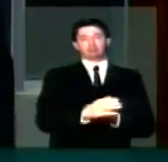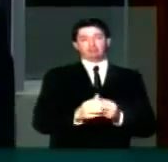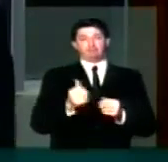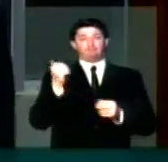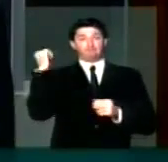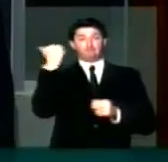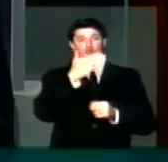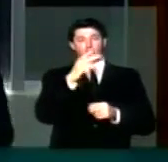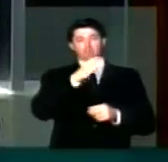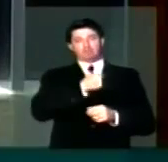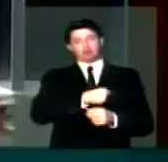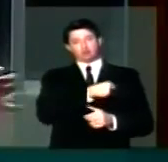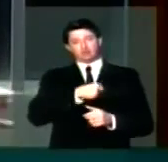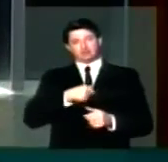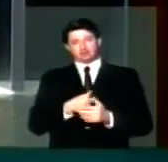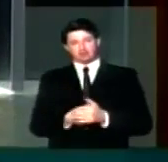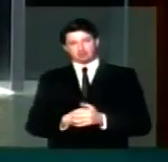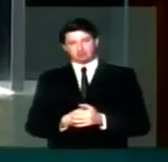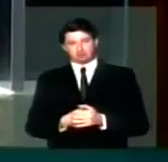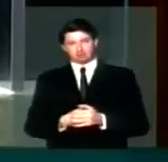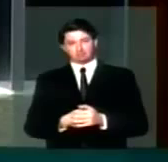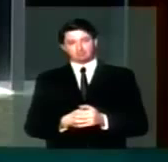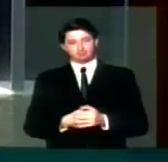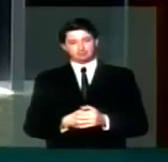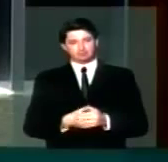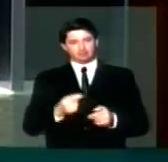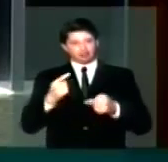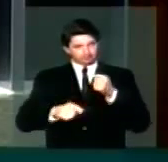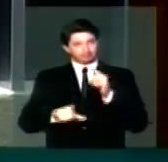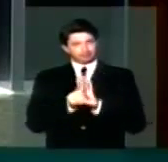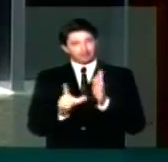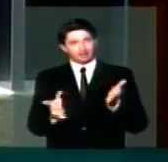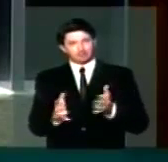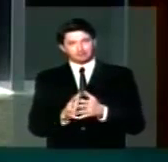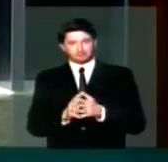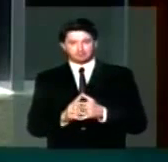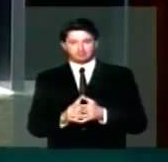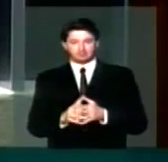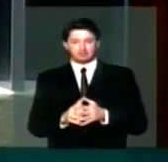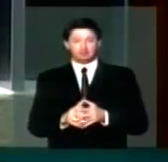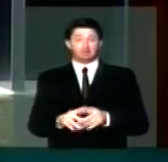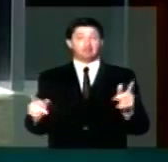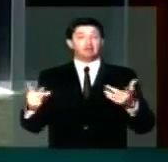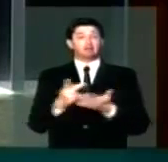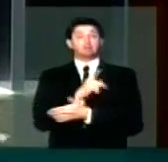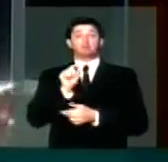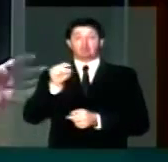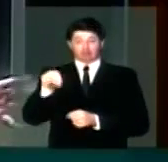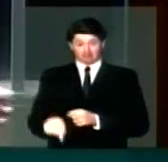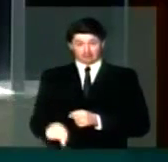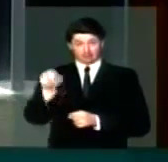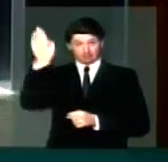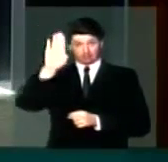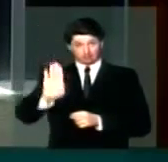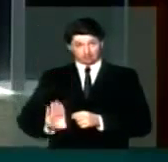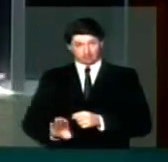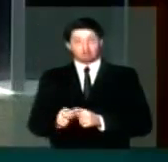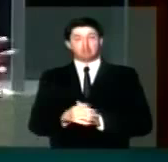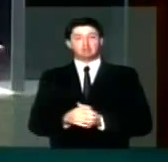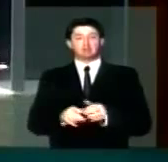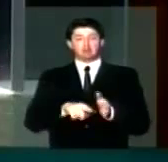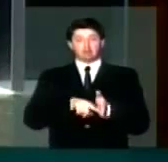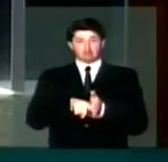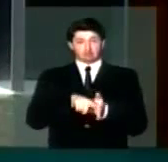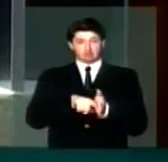dinheiros para as agências da Suíça de maneira ilegal. Ocorre, senhor presidente, que no Brasil